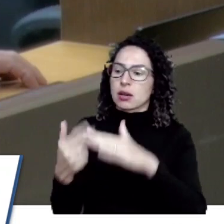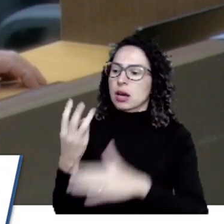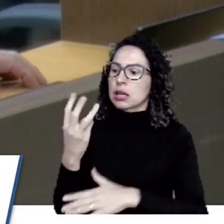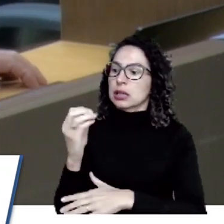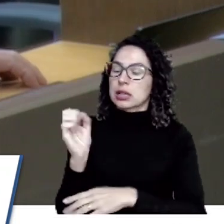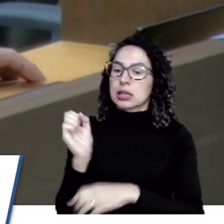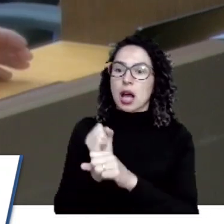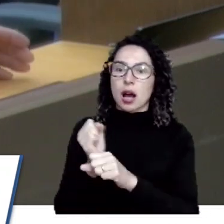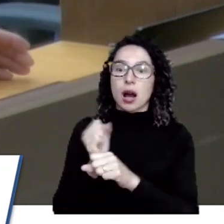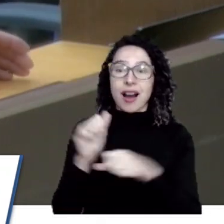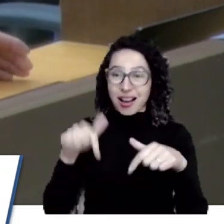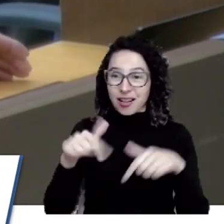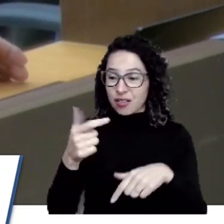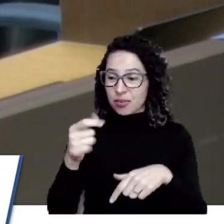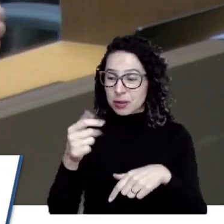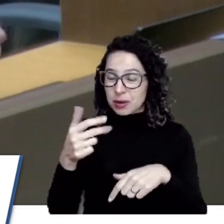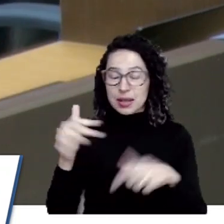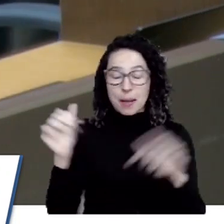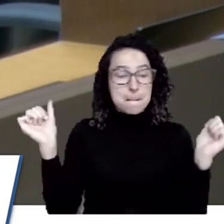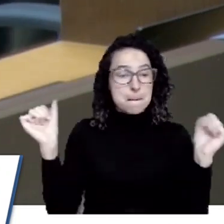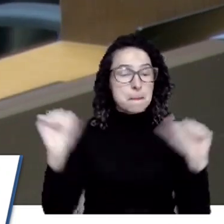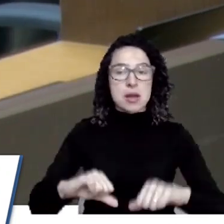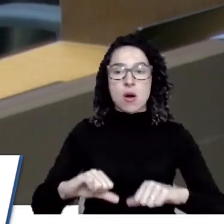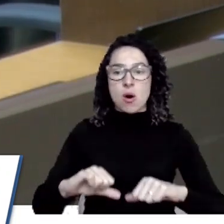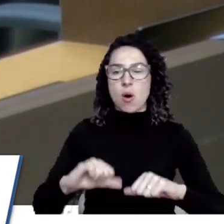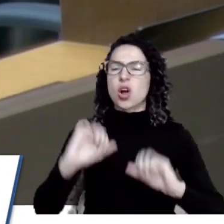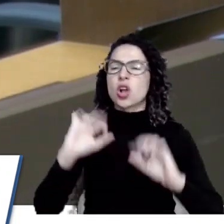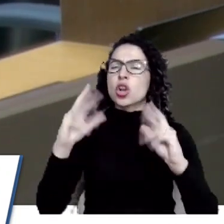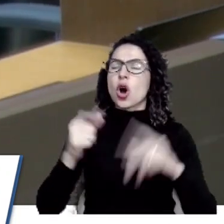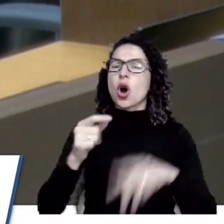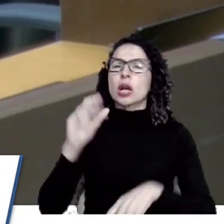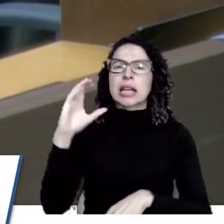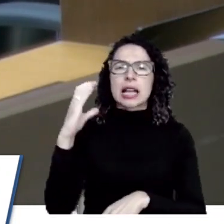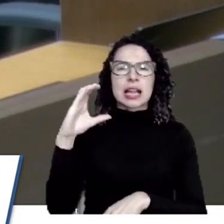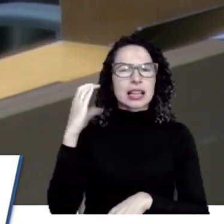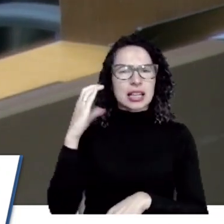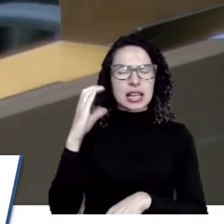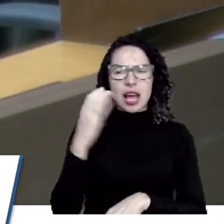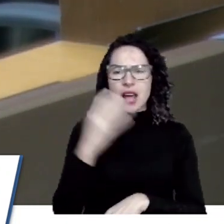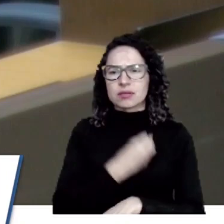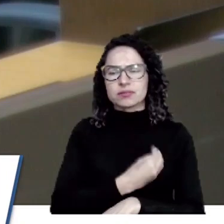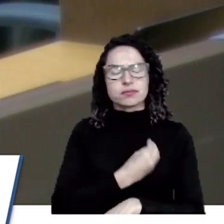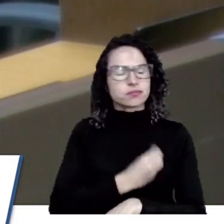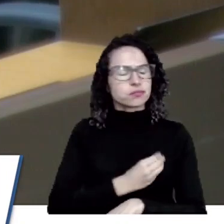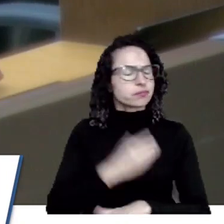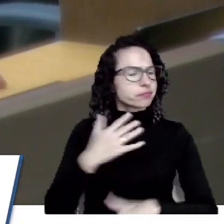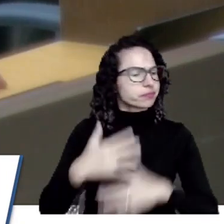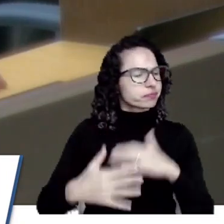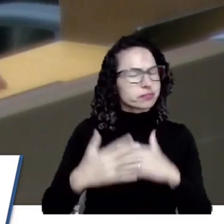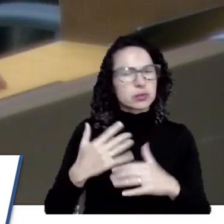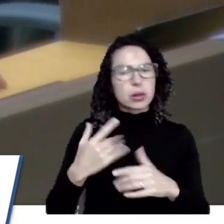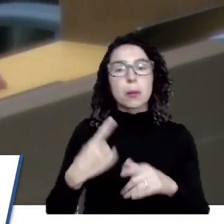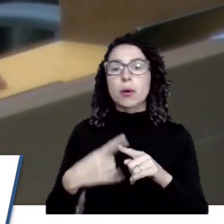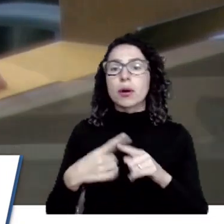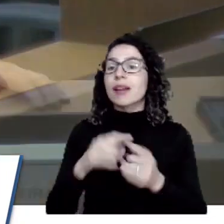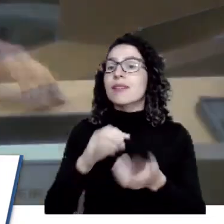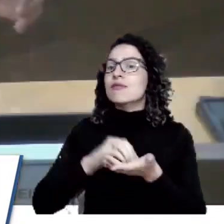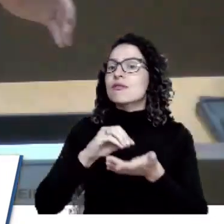do que esse que as entidades, as creches, estão vivendo. Primeira coisa, por falta de